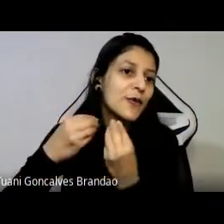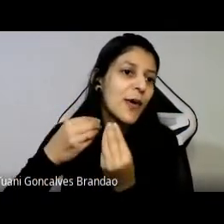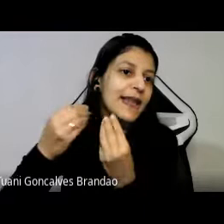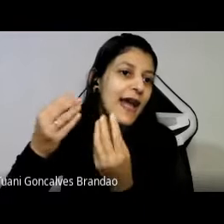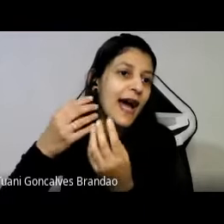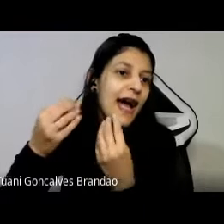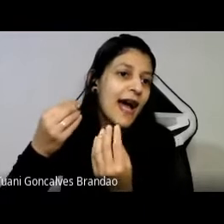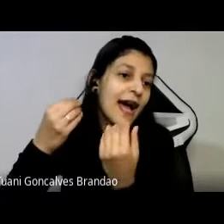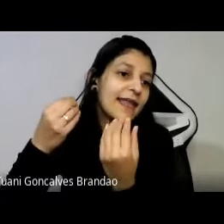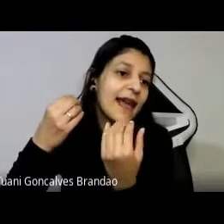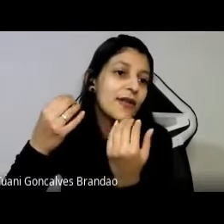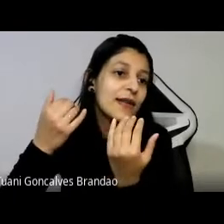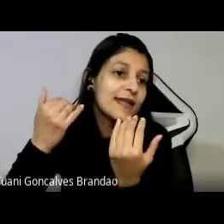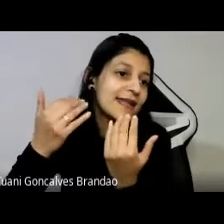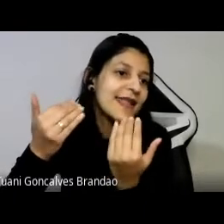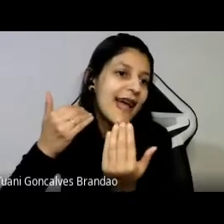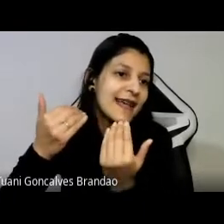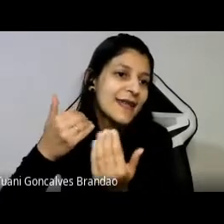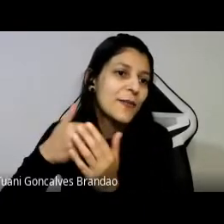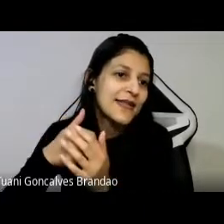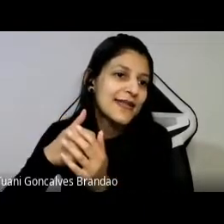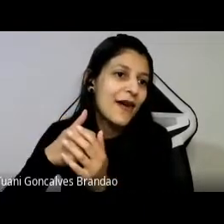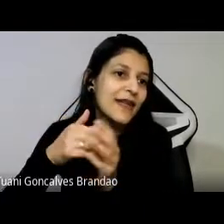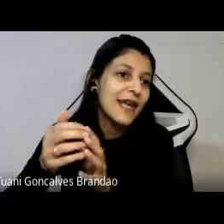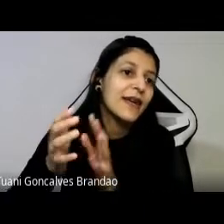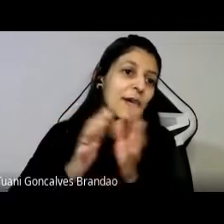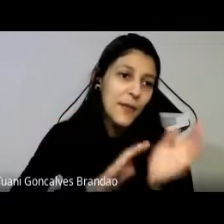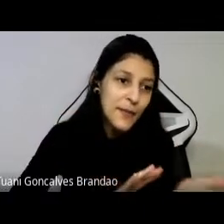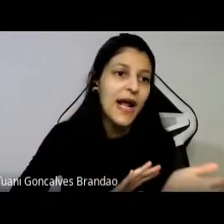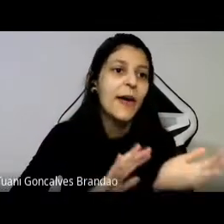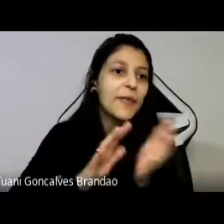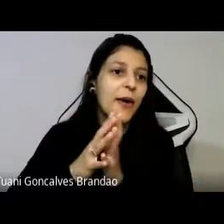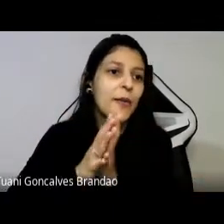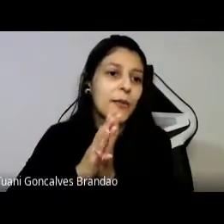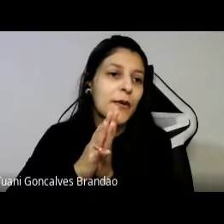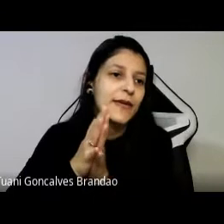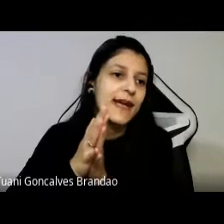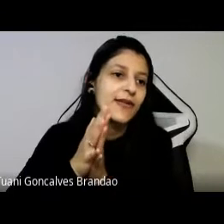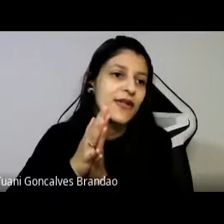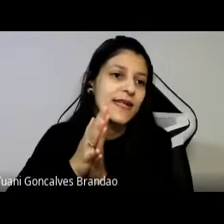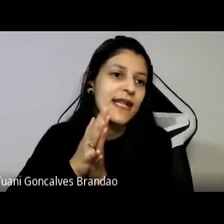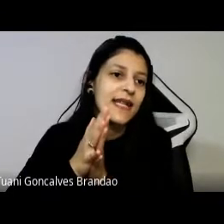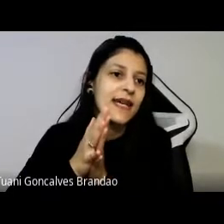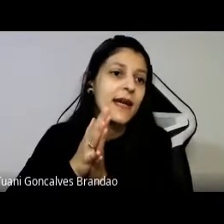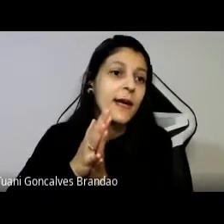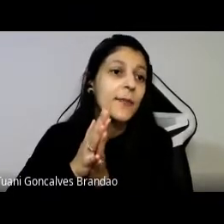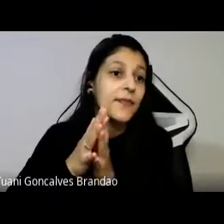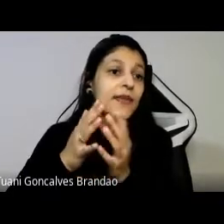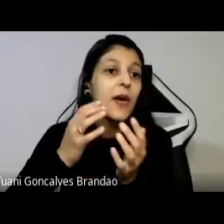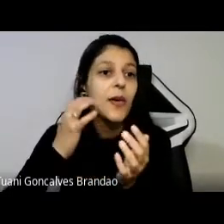me ajudou a ter todas as ideias que eu precisava ter para o processo de